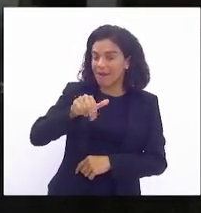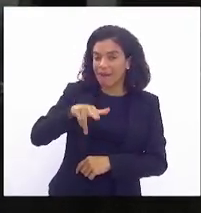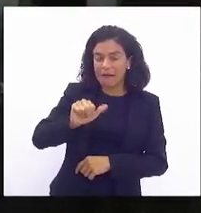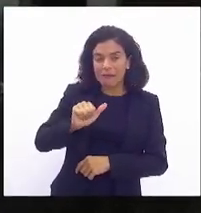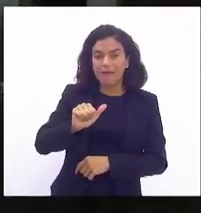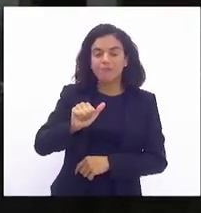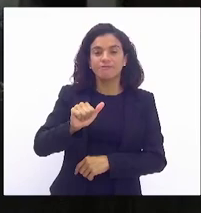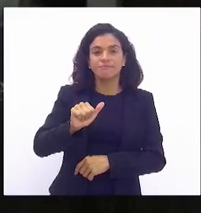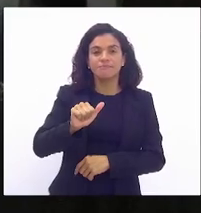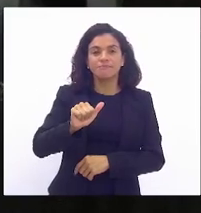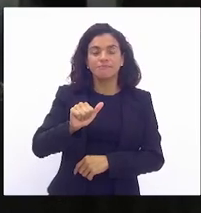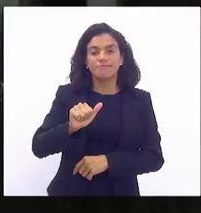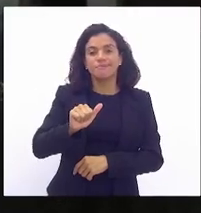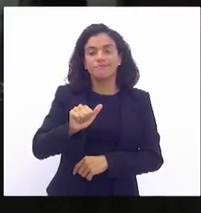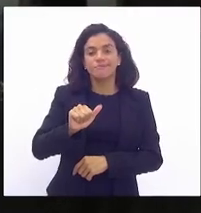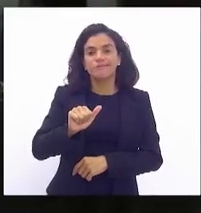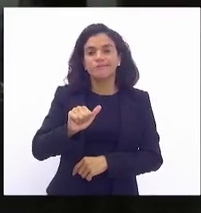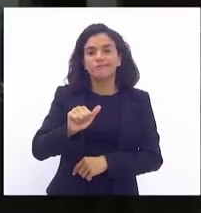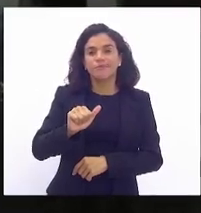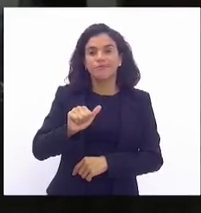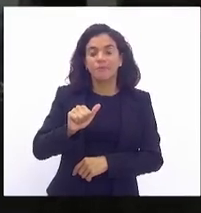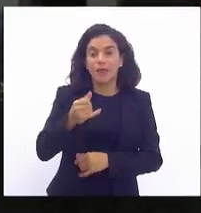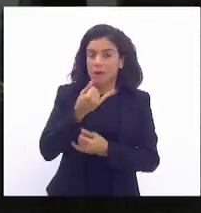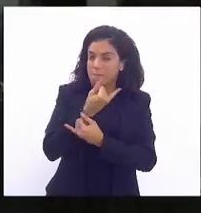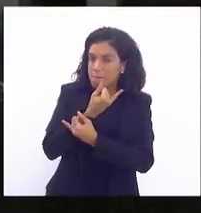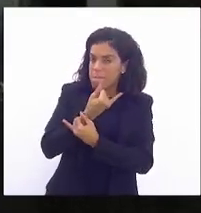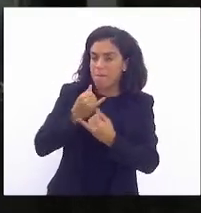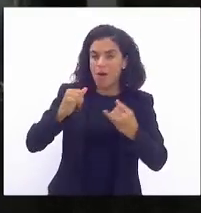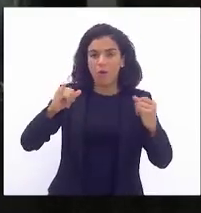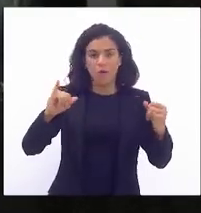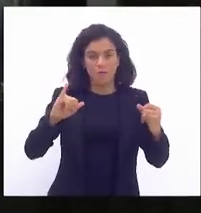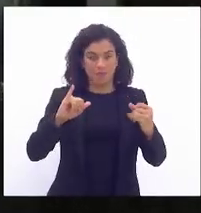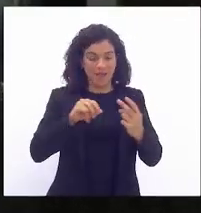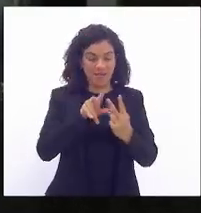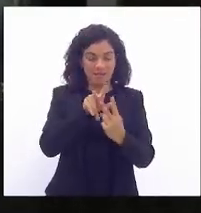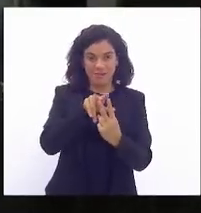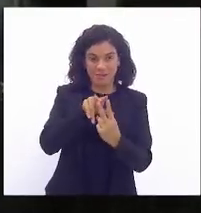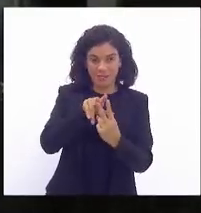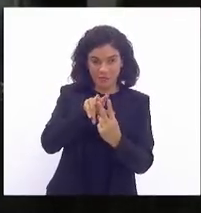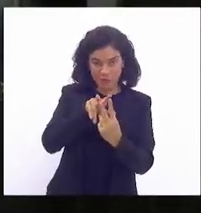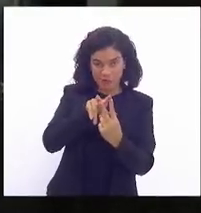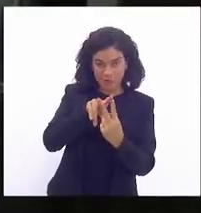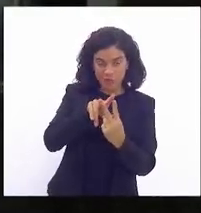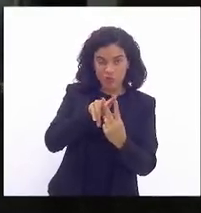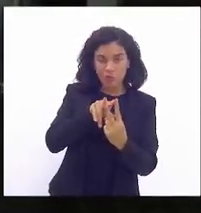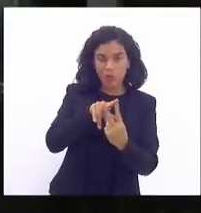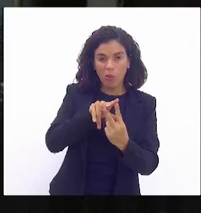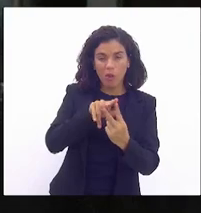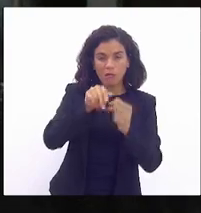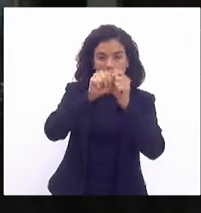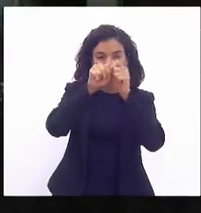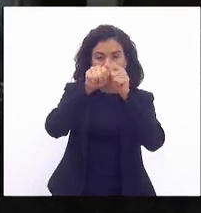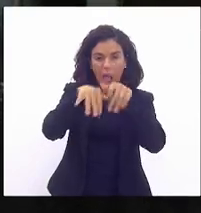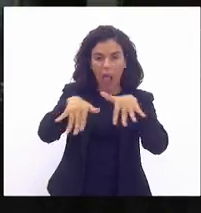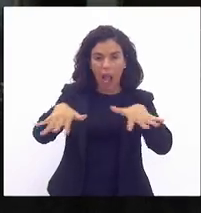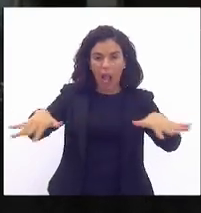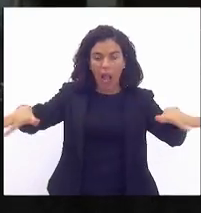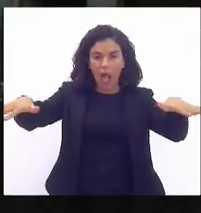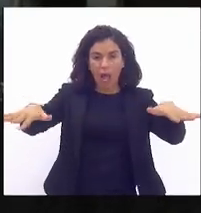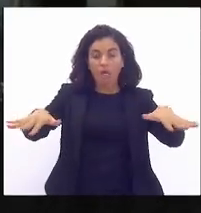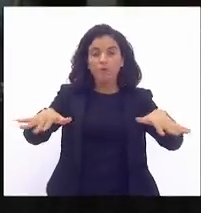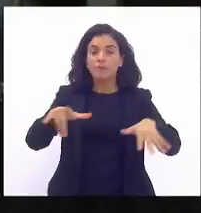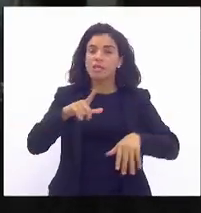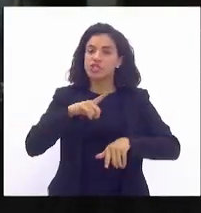que pareça, a tragédia de Brumadinho e Mariana possuíam laudos que atestavam